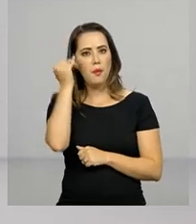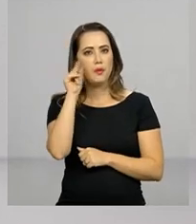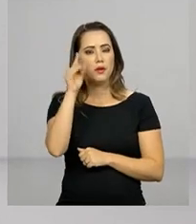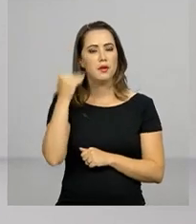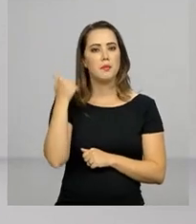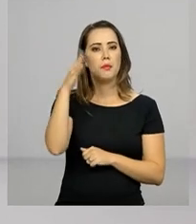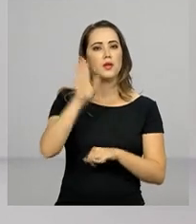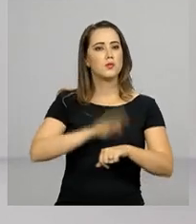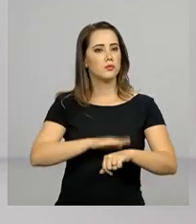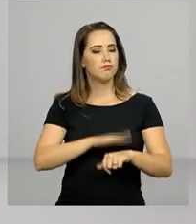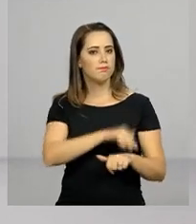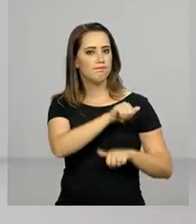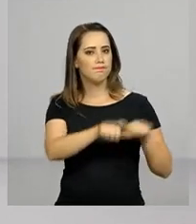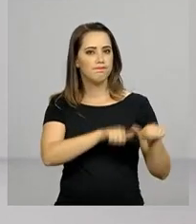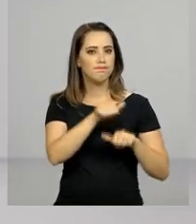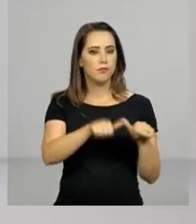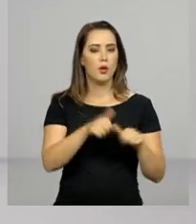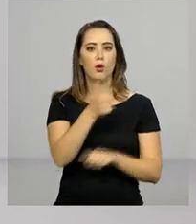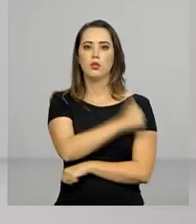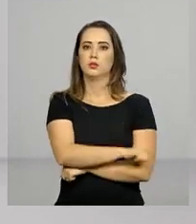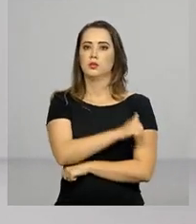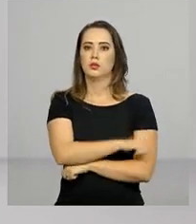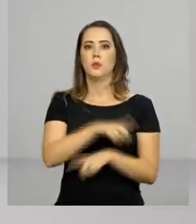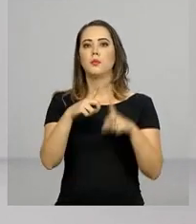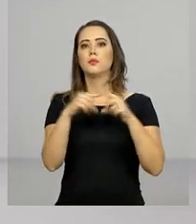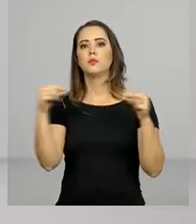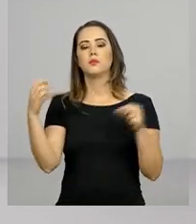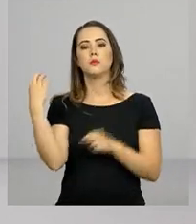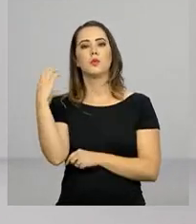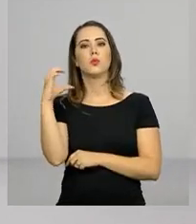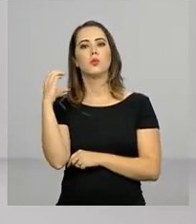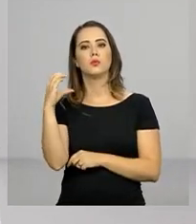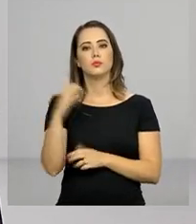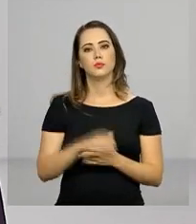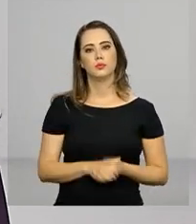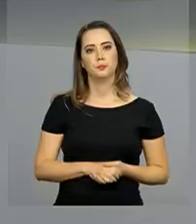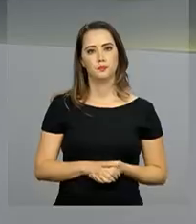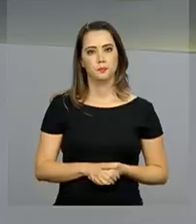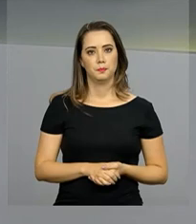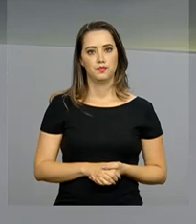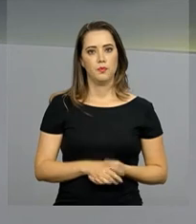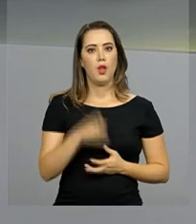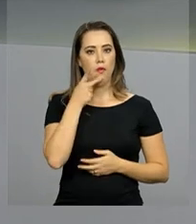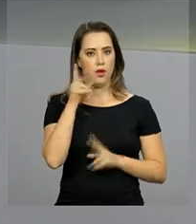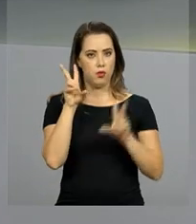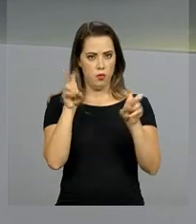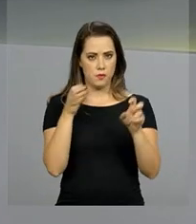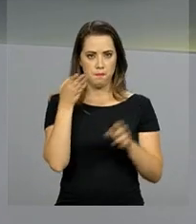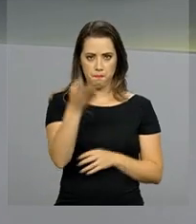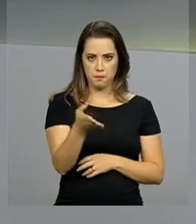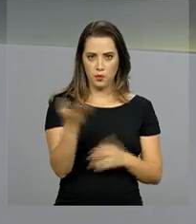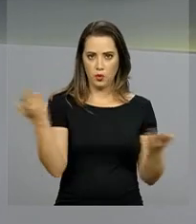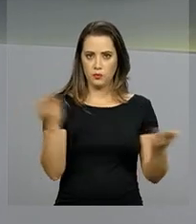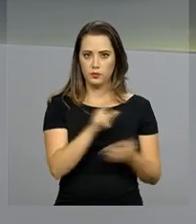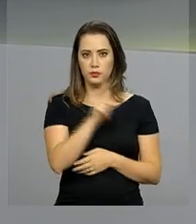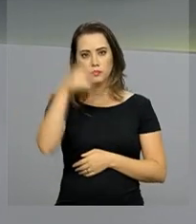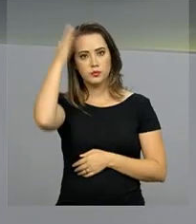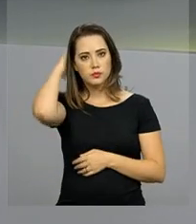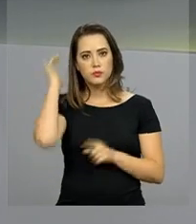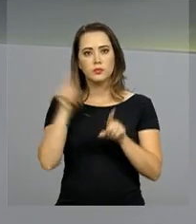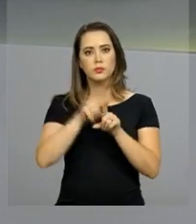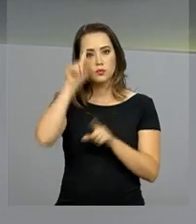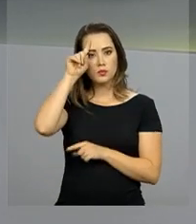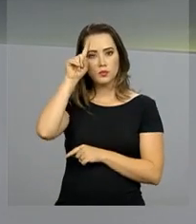tem mais uma etapa com transferências para o Rio de Janeiro, Brasília e Curitiba. E sobre esse assunto, hoje, o presidente